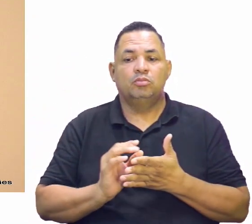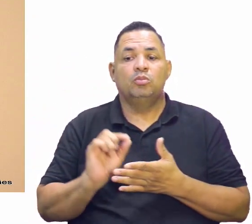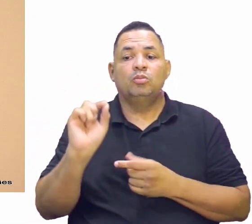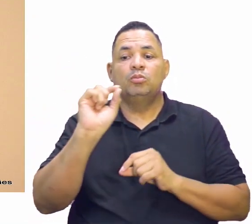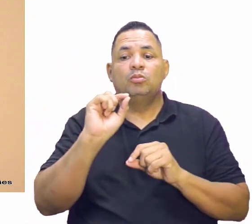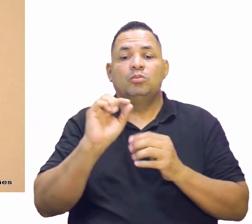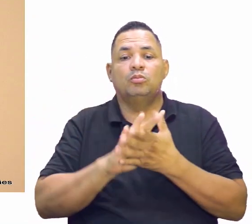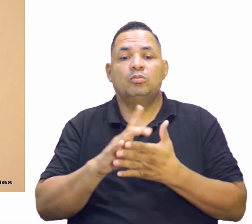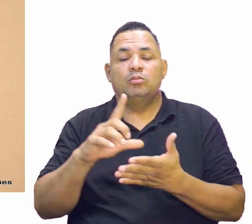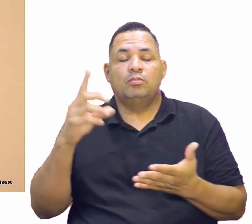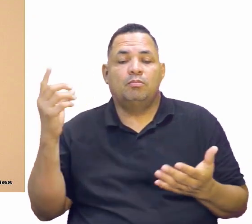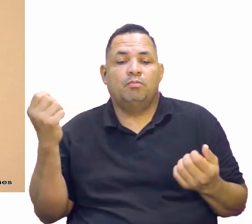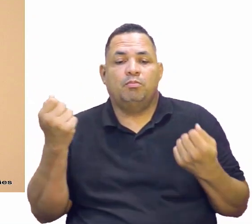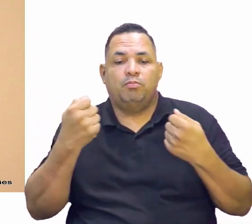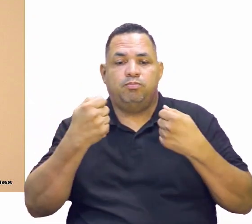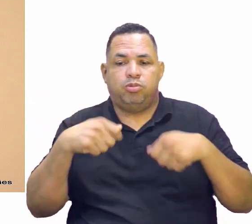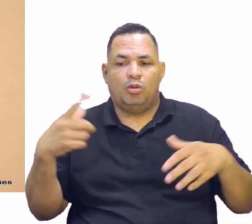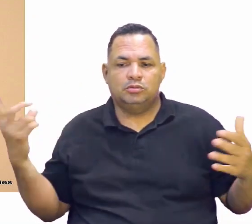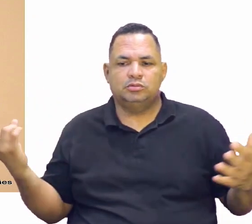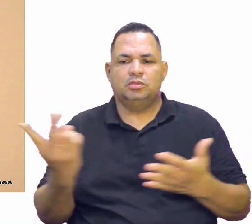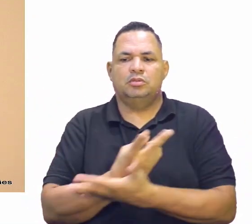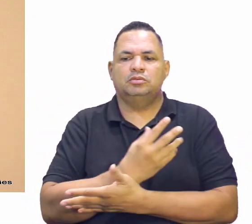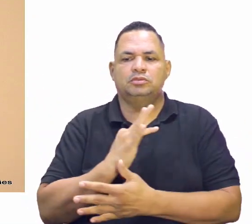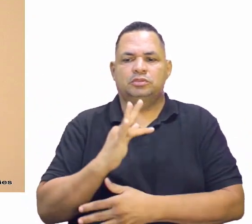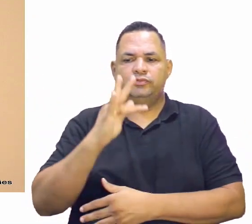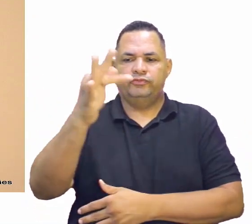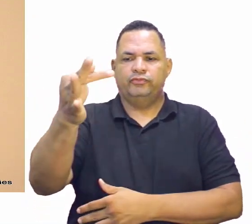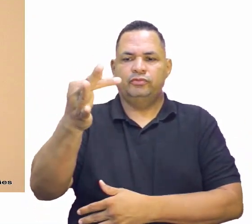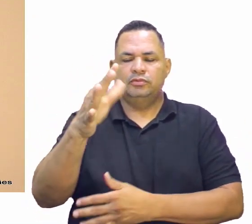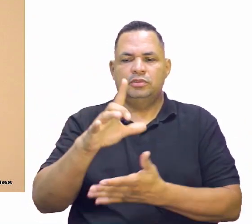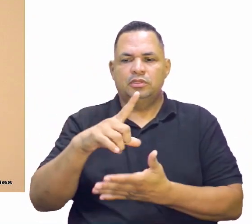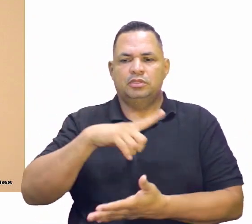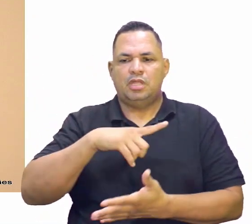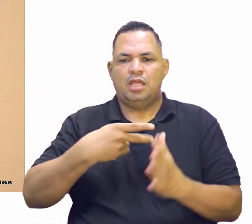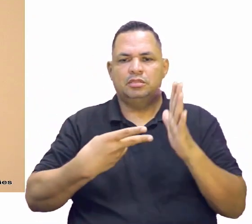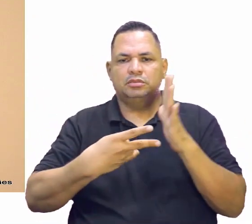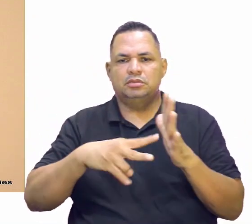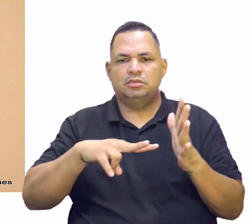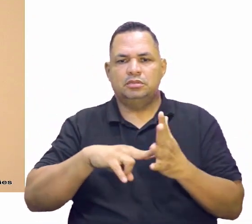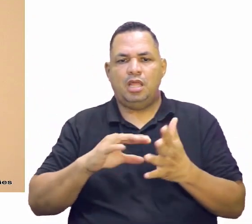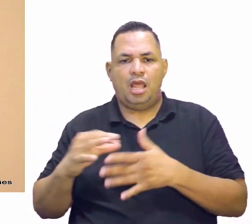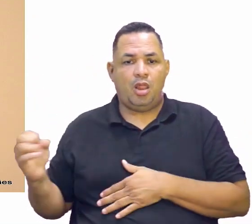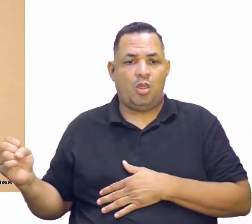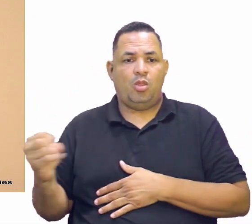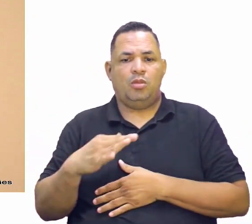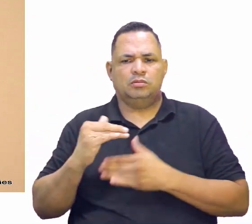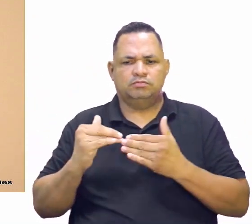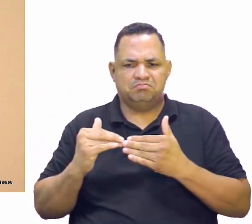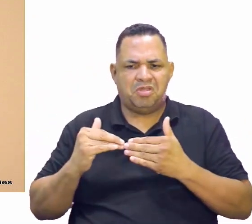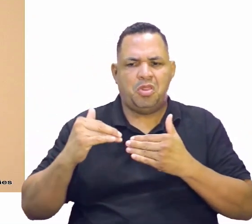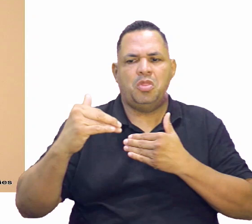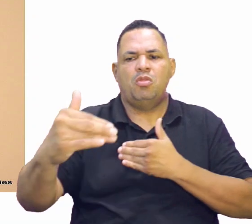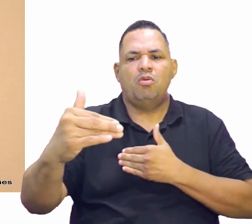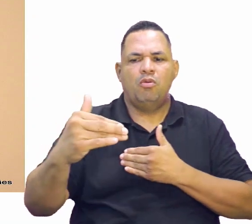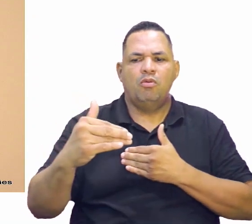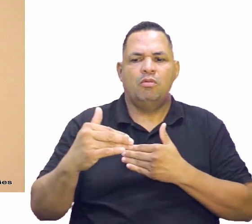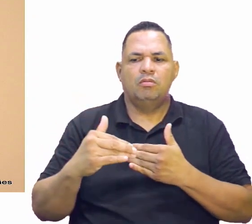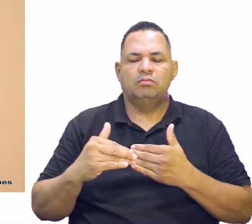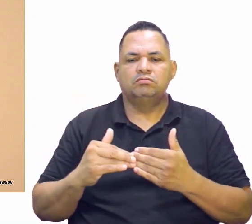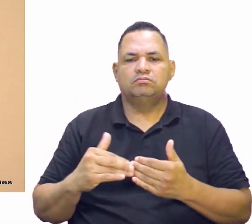ainda está por vir. Então aqui tem um significado de vanguarda, está à frente, está